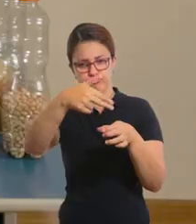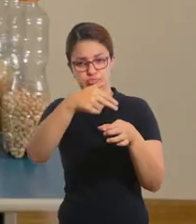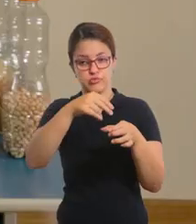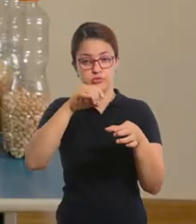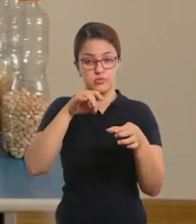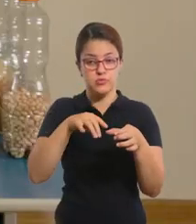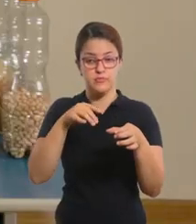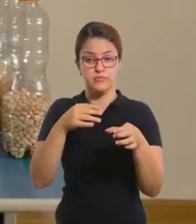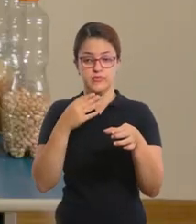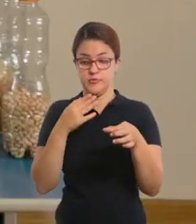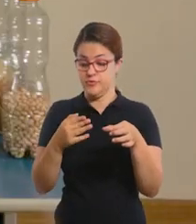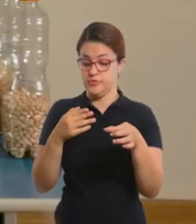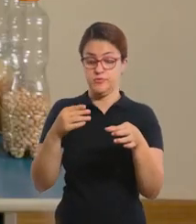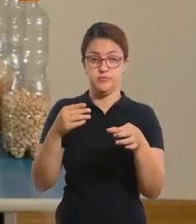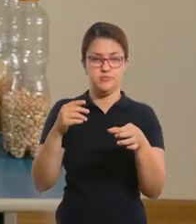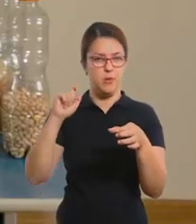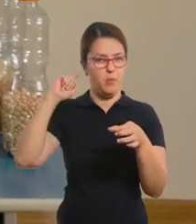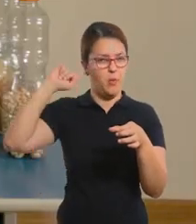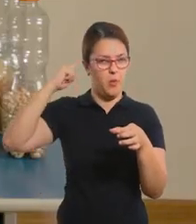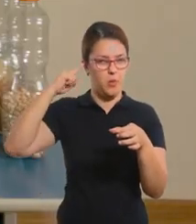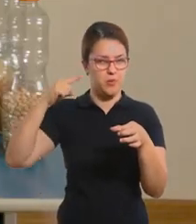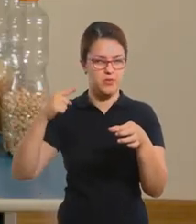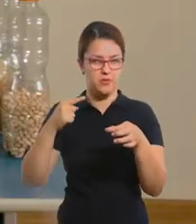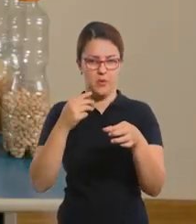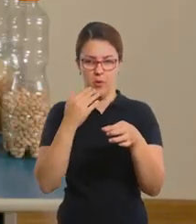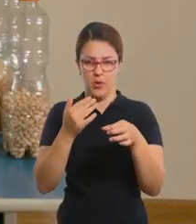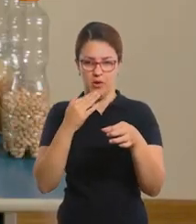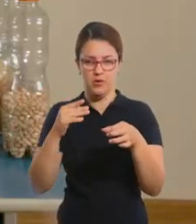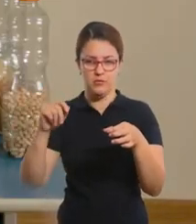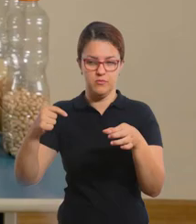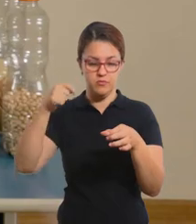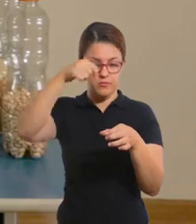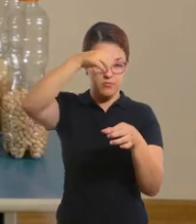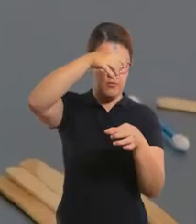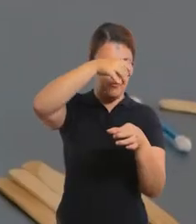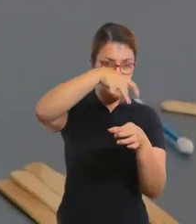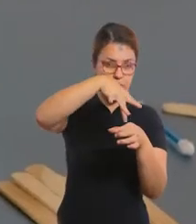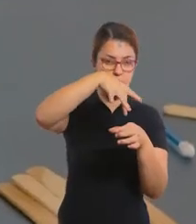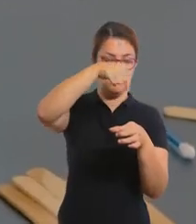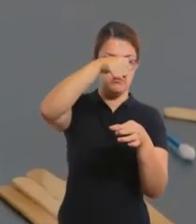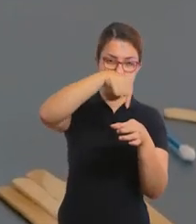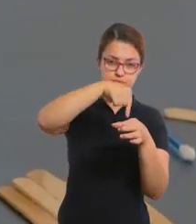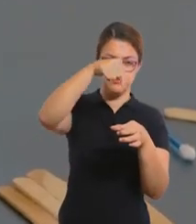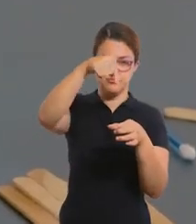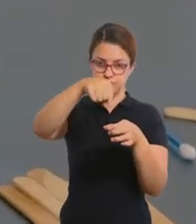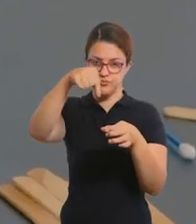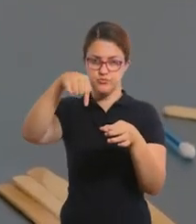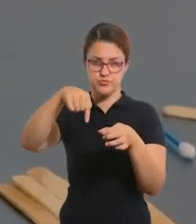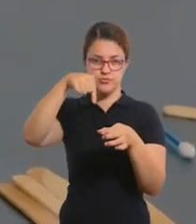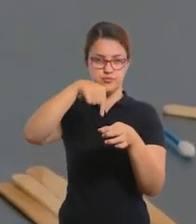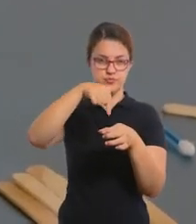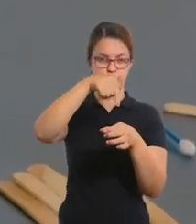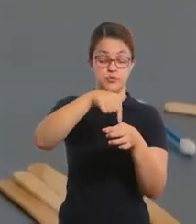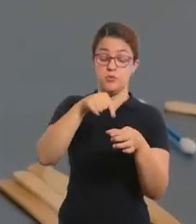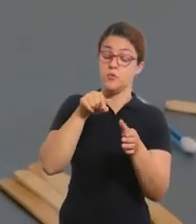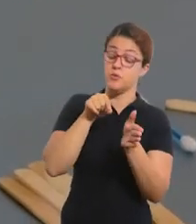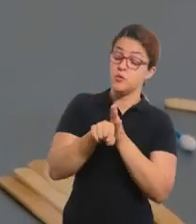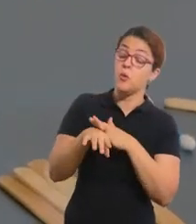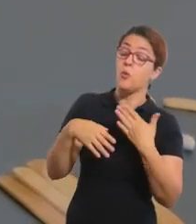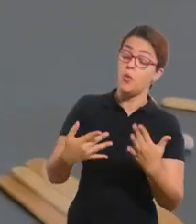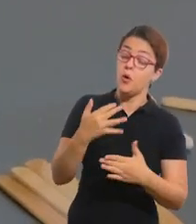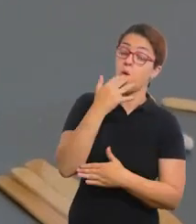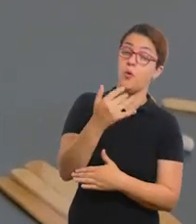E você deixa a criança ir encaixando. Então ele vai colocando aqui dentro de acordo com a cor. Então você deixa ele fazer e descobrindo, depois você